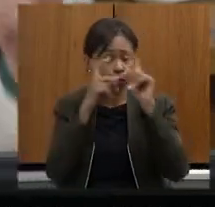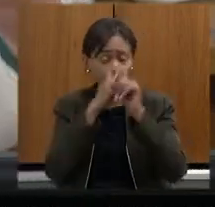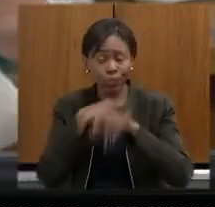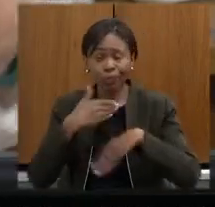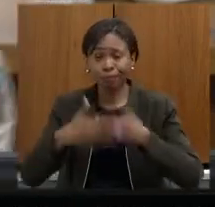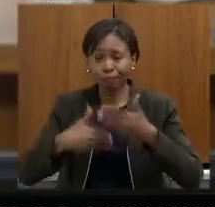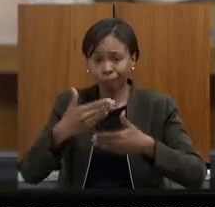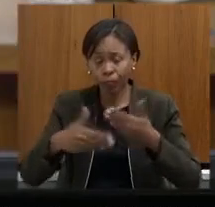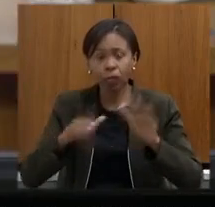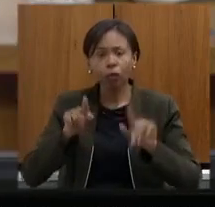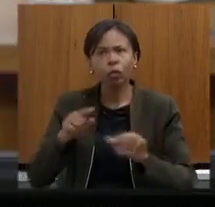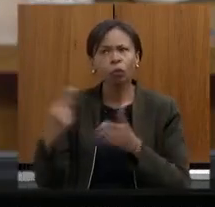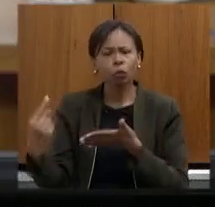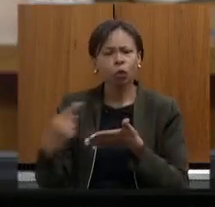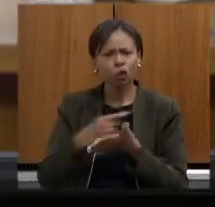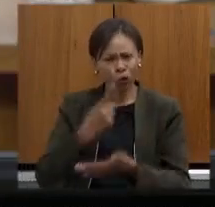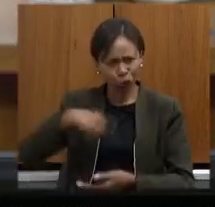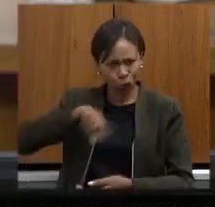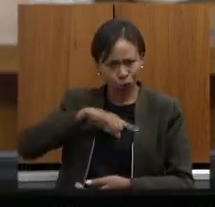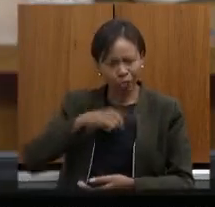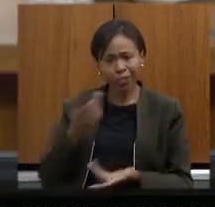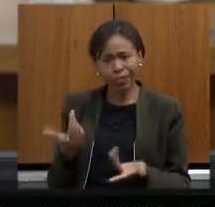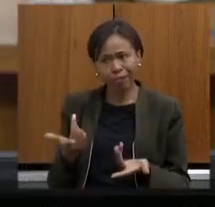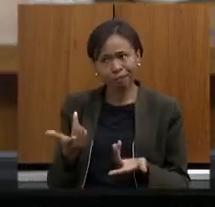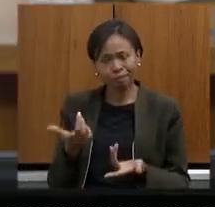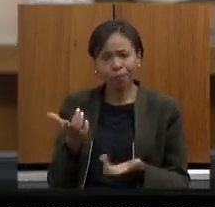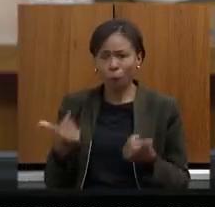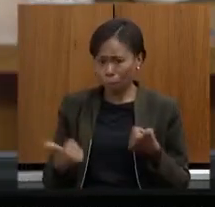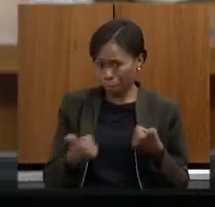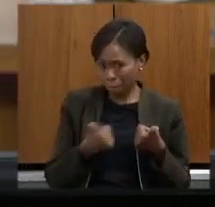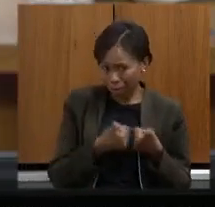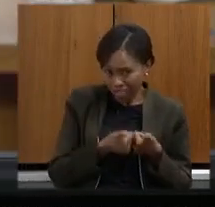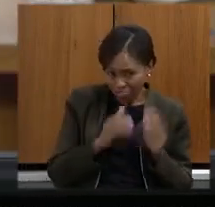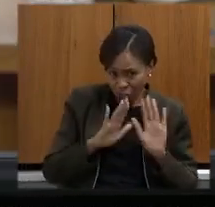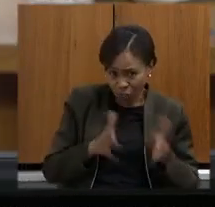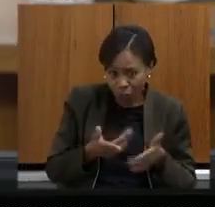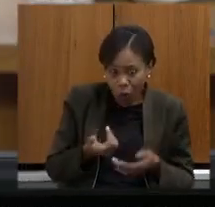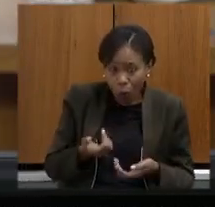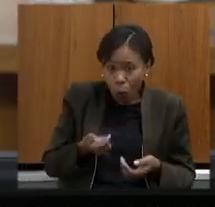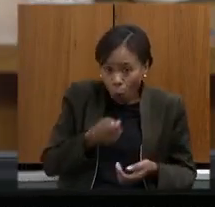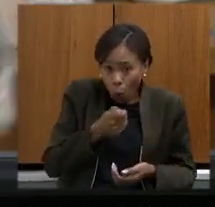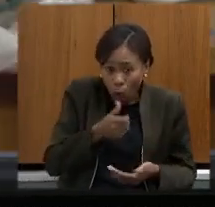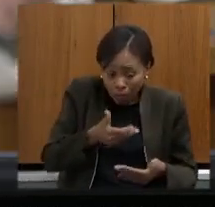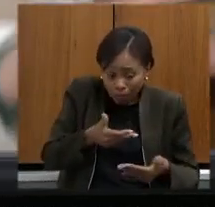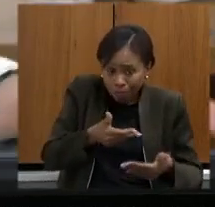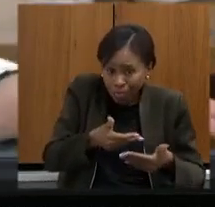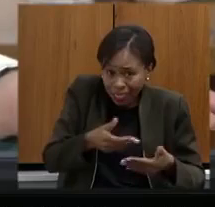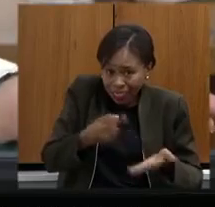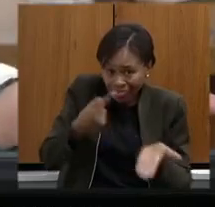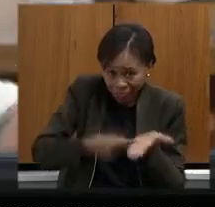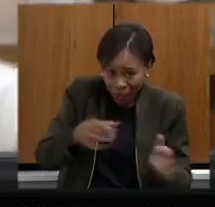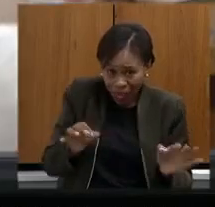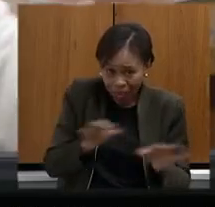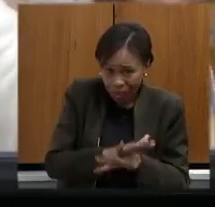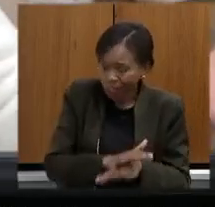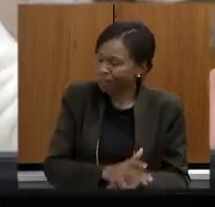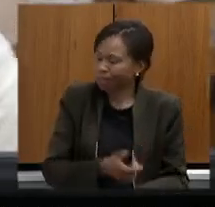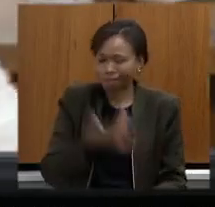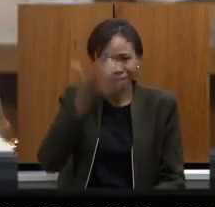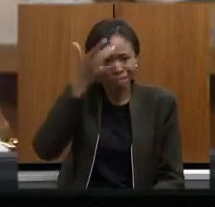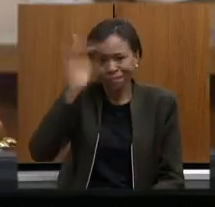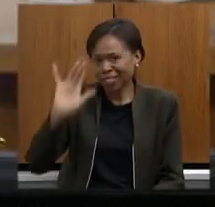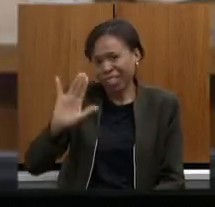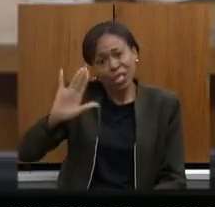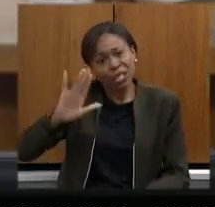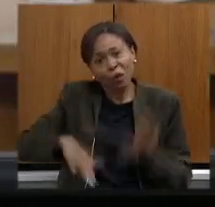esse senhor me perguntou se a gente está perto ou longe é de fechar essa negociação eu te direi que eu não sei a gente vai estar